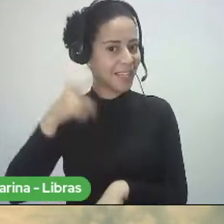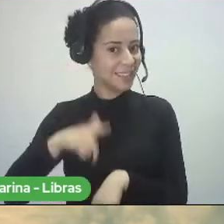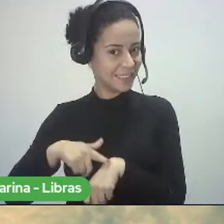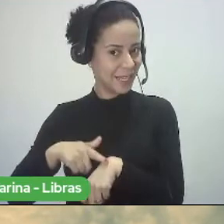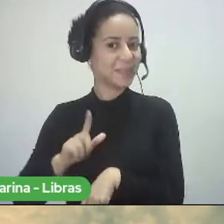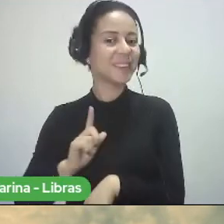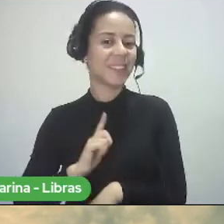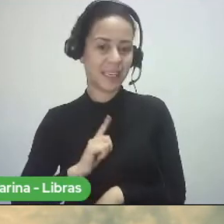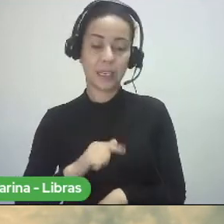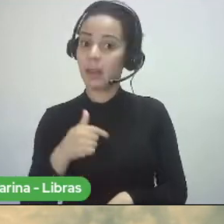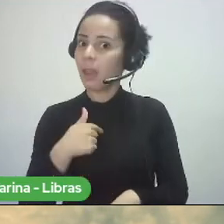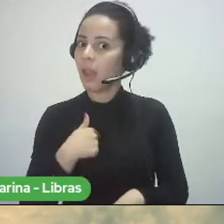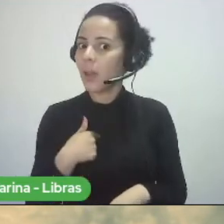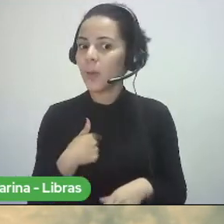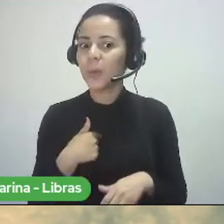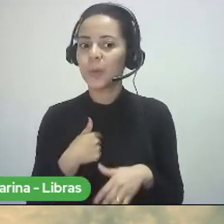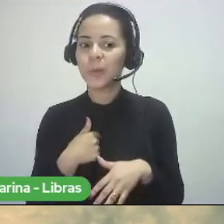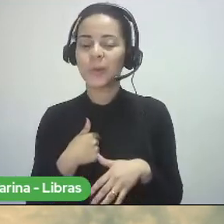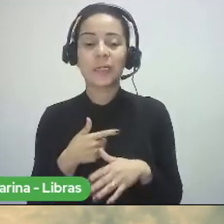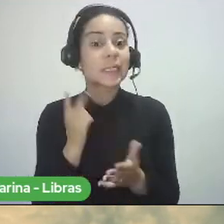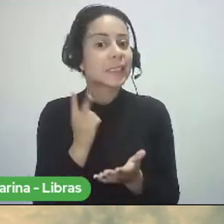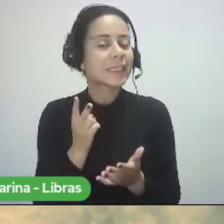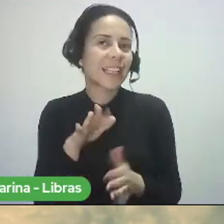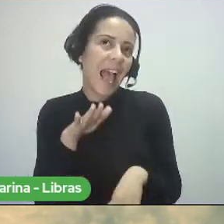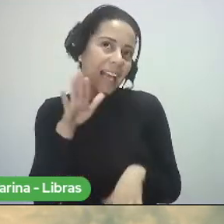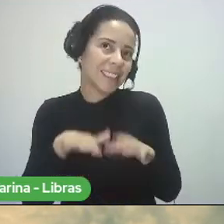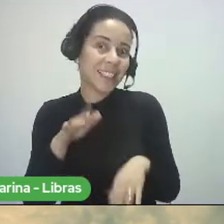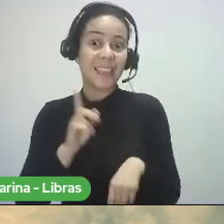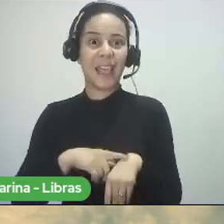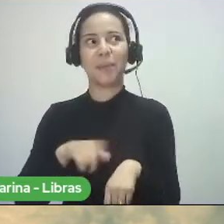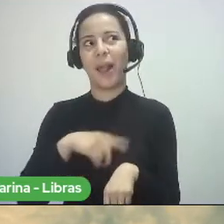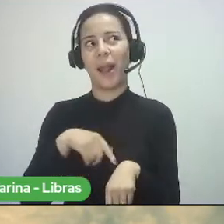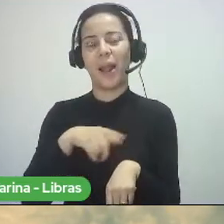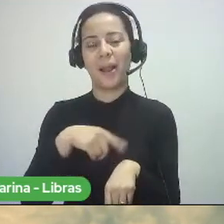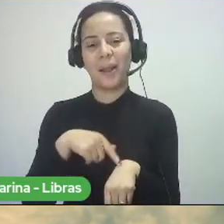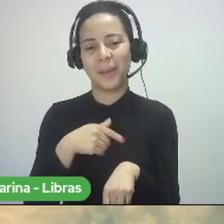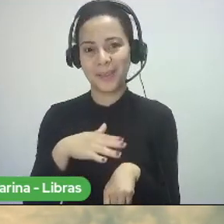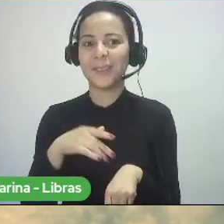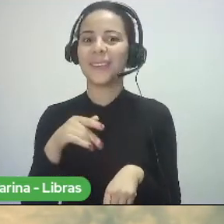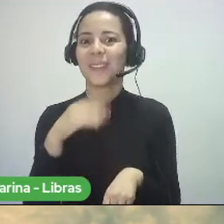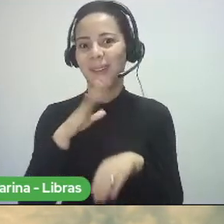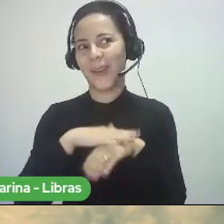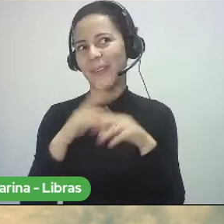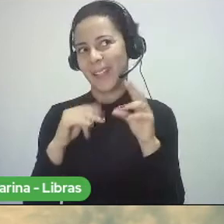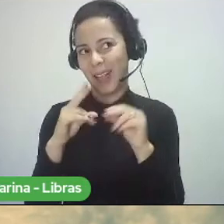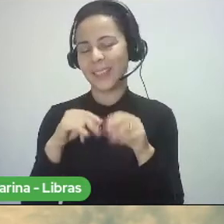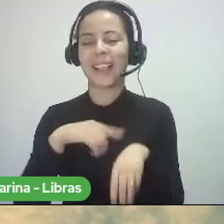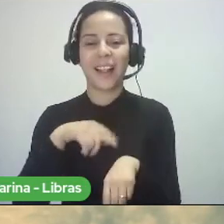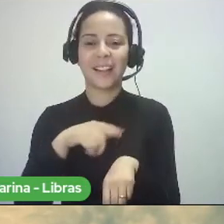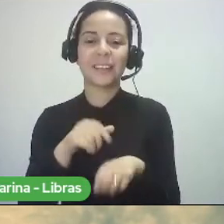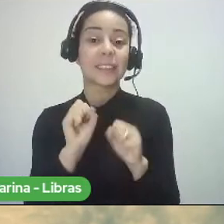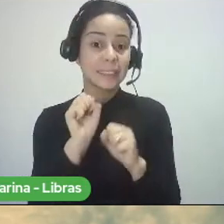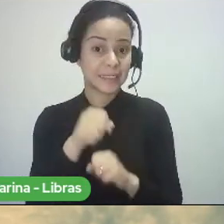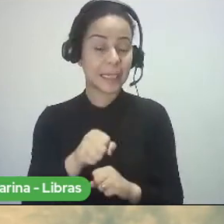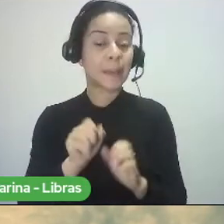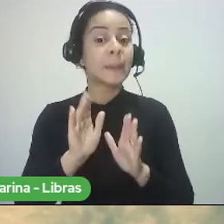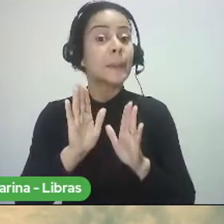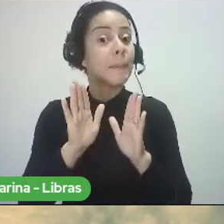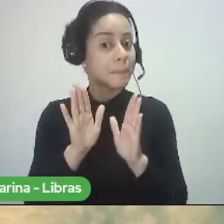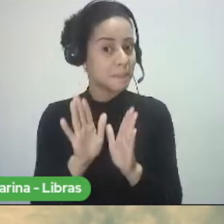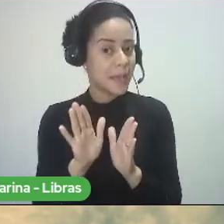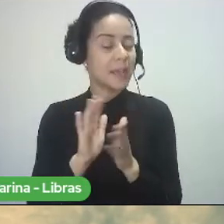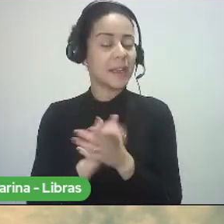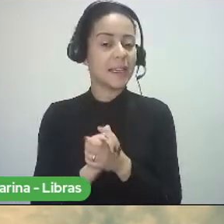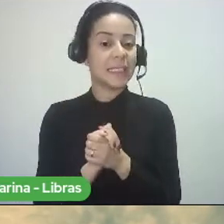assim por não conseguir controlar bem o tempo, às vezes a gente estoura bastante, tá? Mas